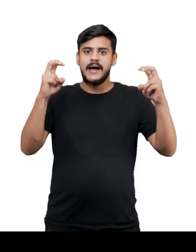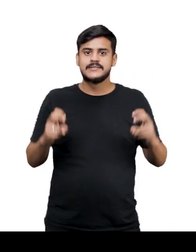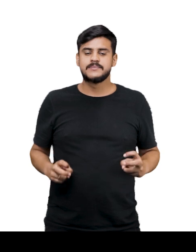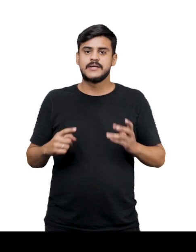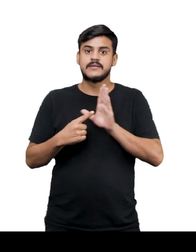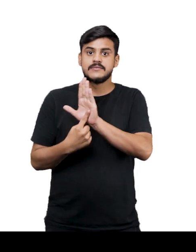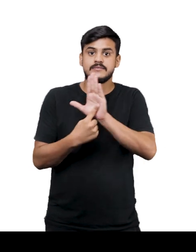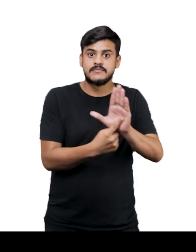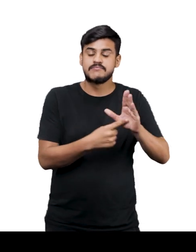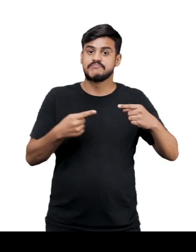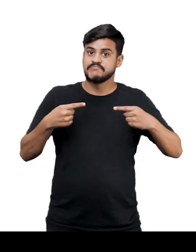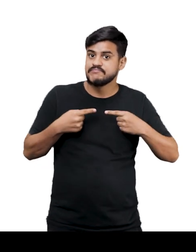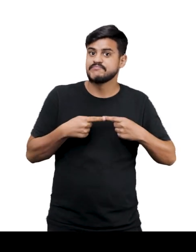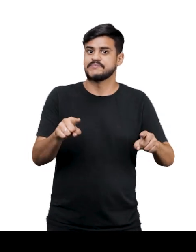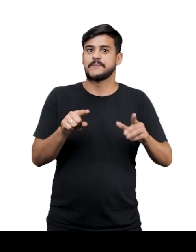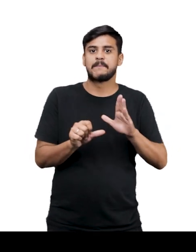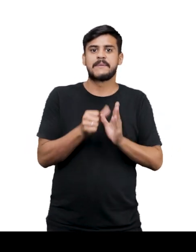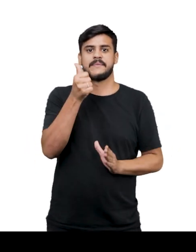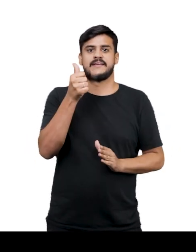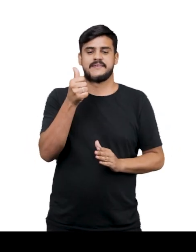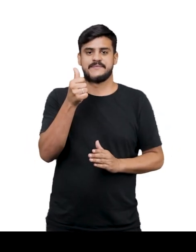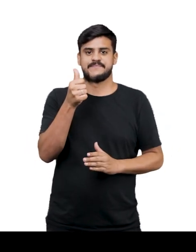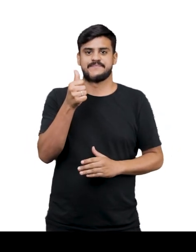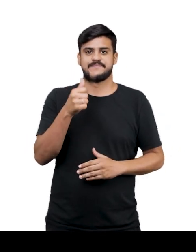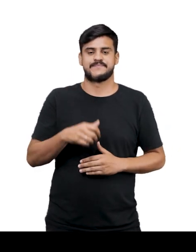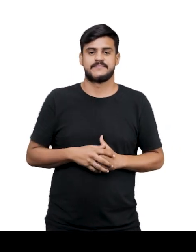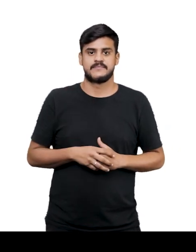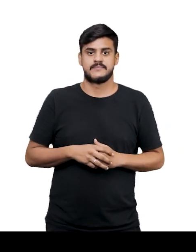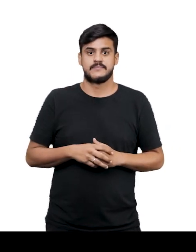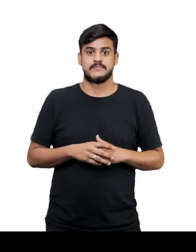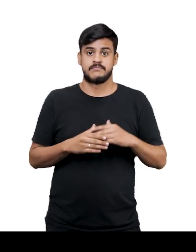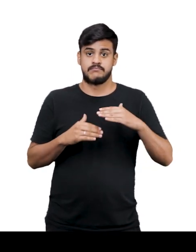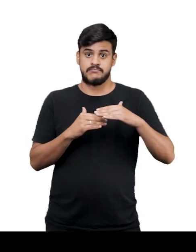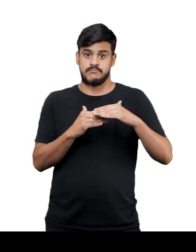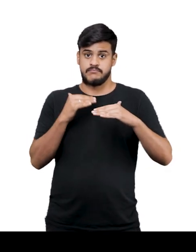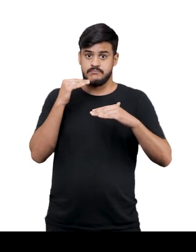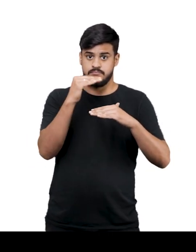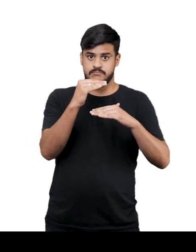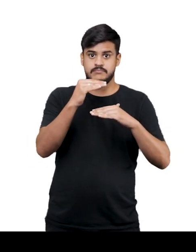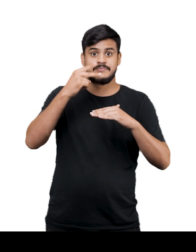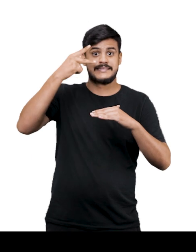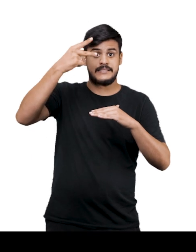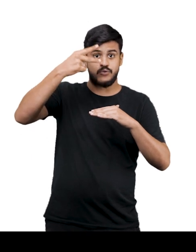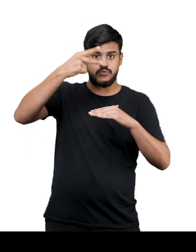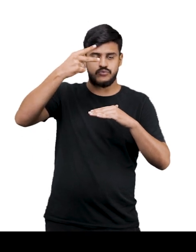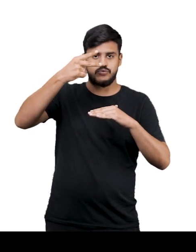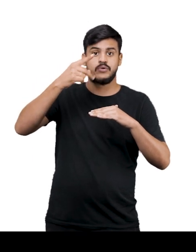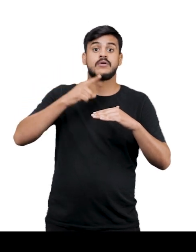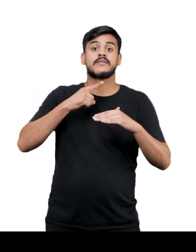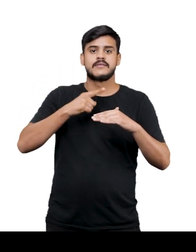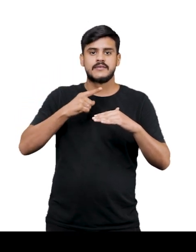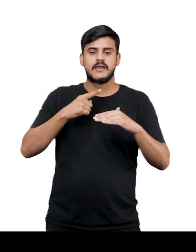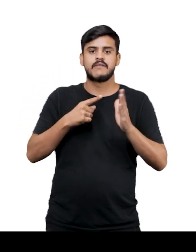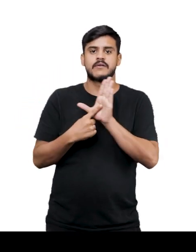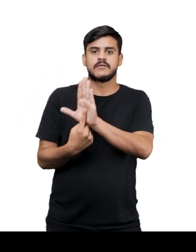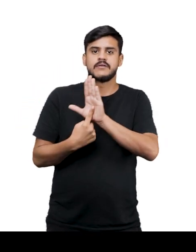1969, o MASP inaugurou suas primeiras exposições no novo edifício. No segundo andar, as obras do acervo